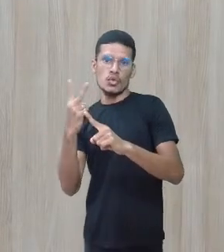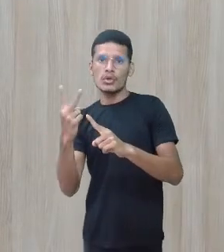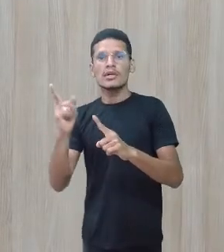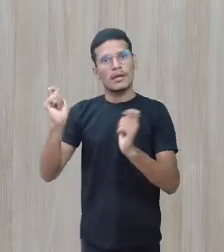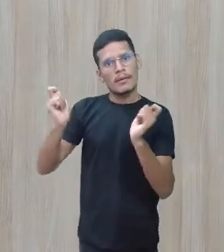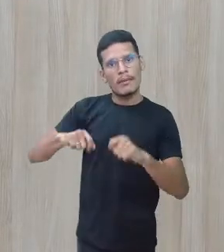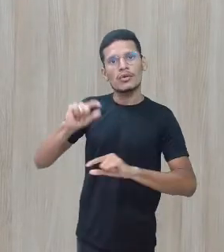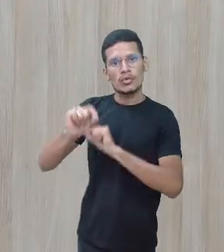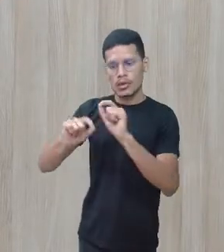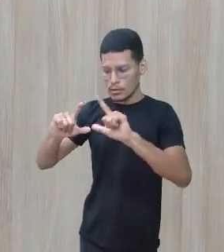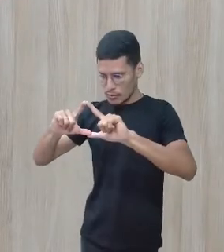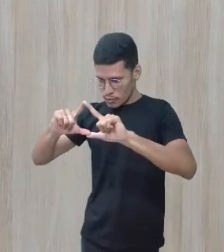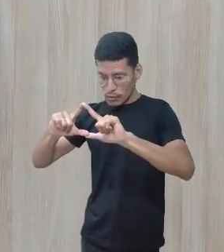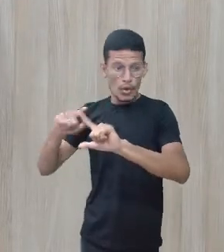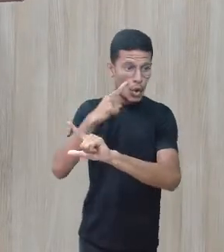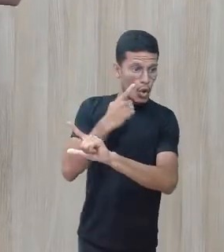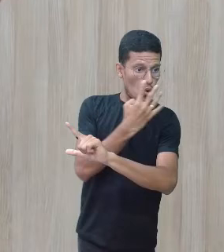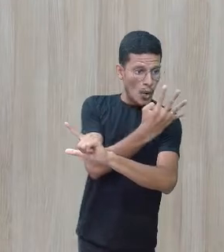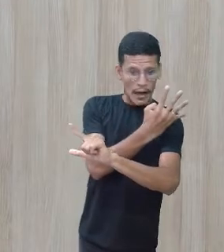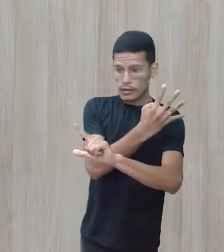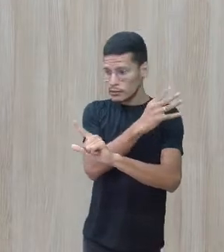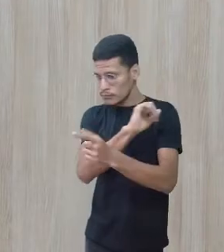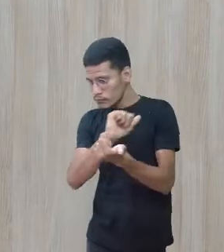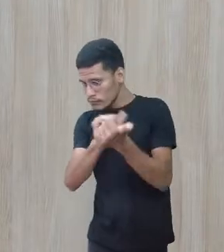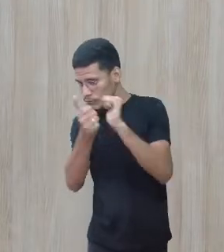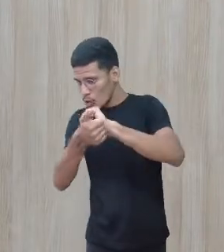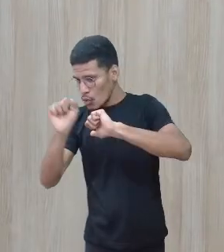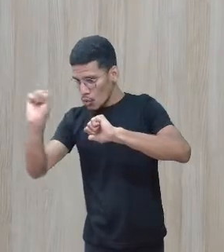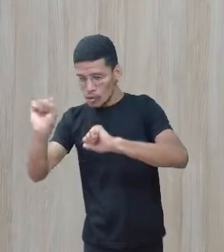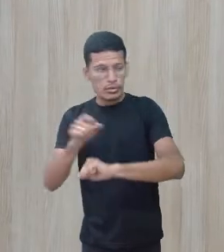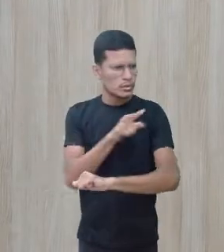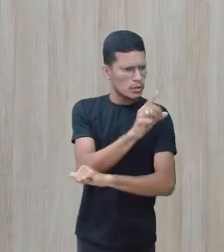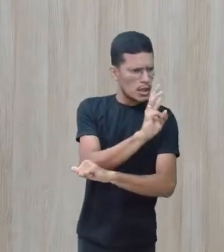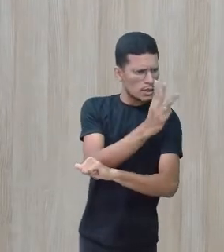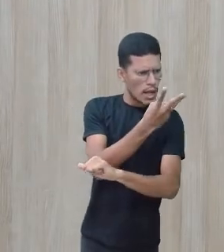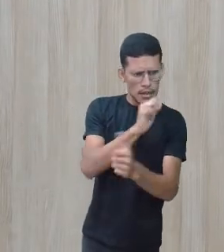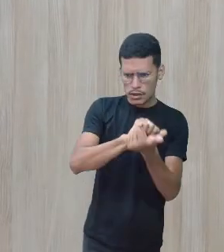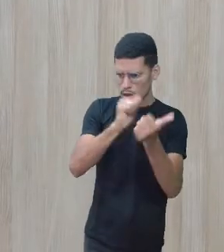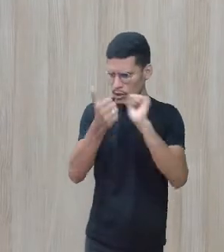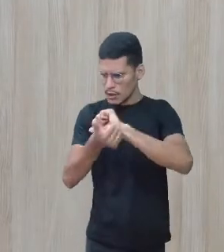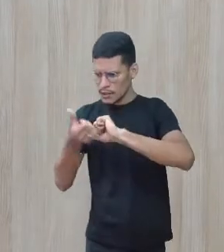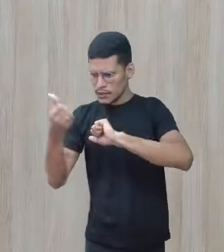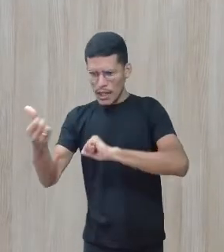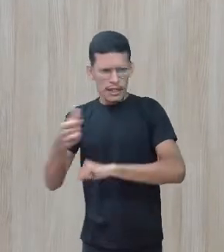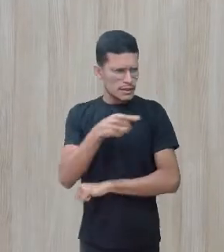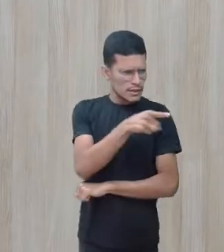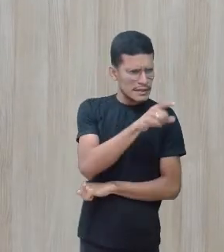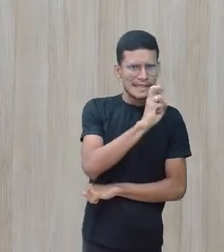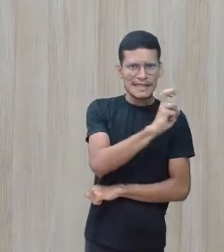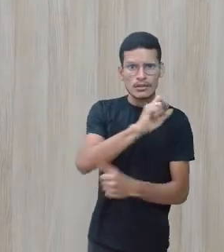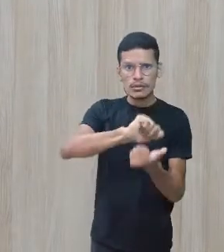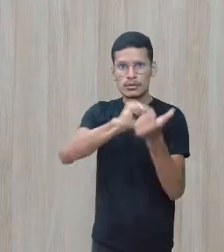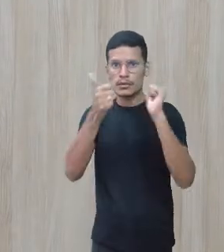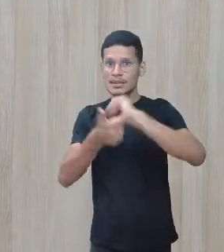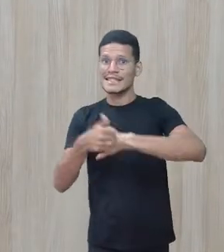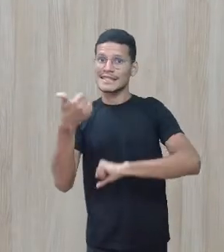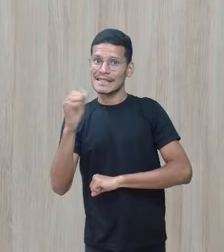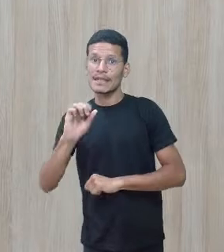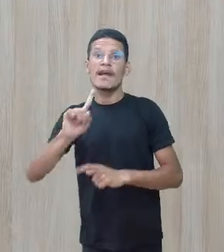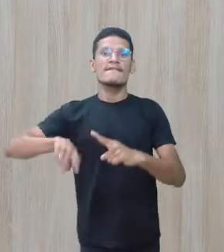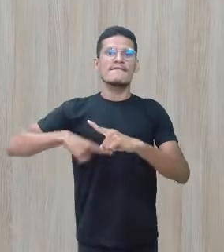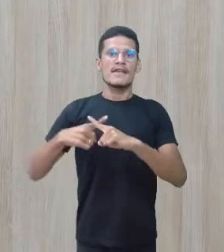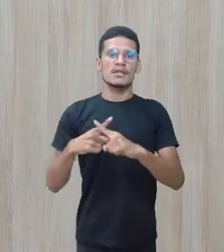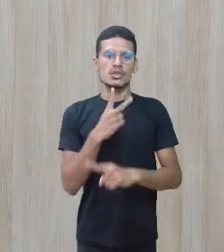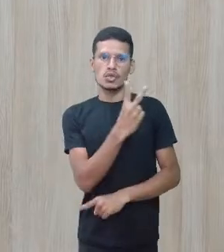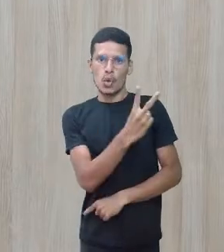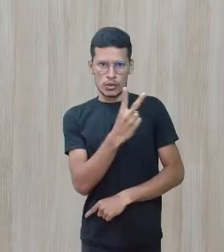o 3 virou 6 vezes 2 e o 5 virou 10 vezes 2 também. Então, mesmo que a gente não tivesse